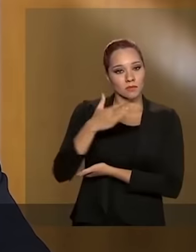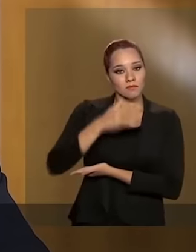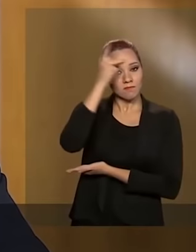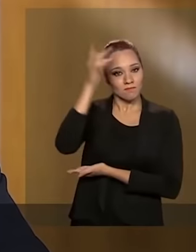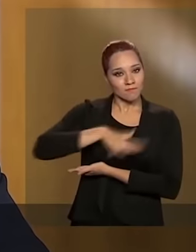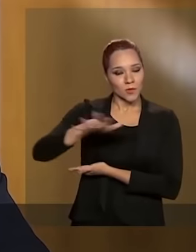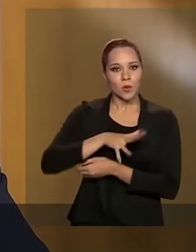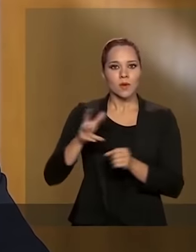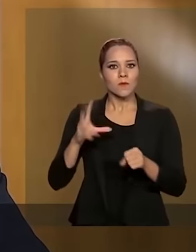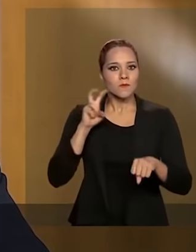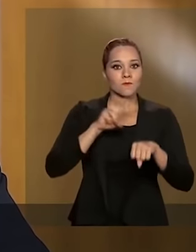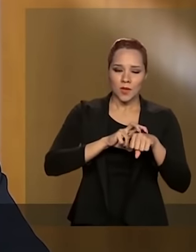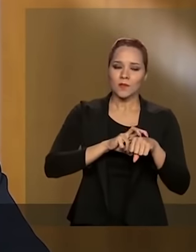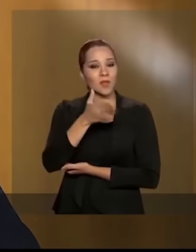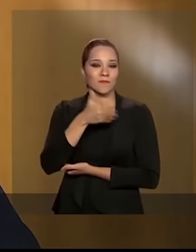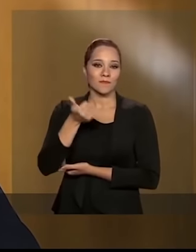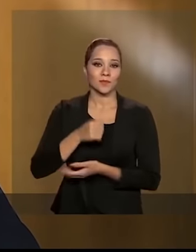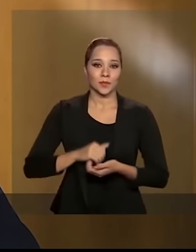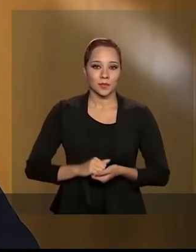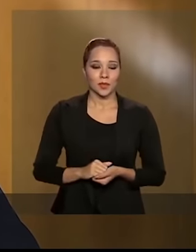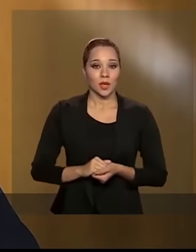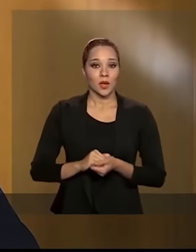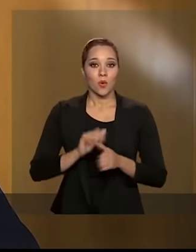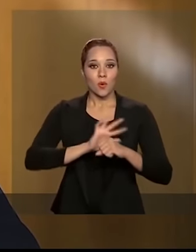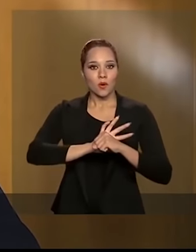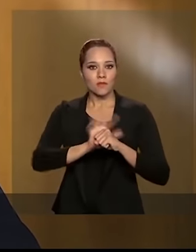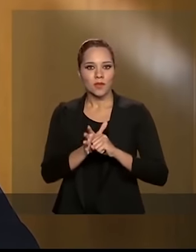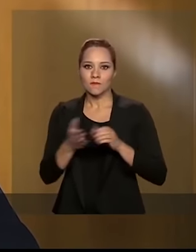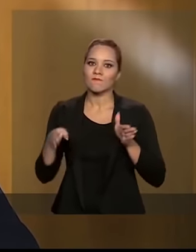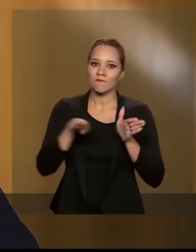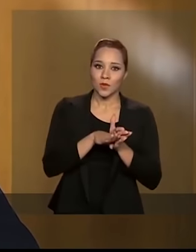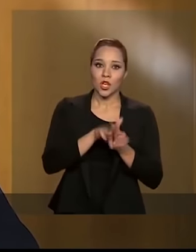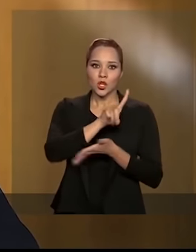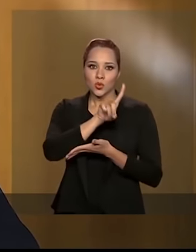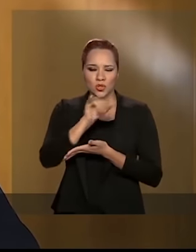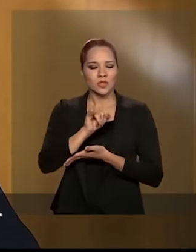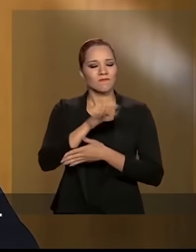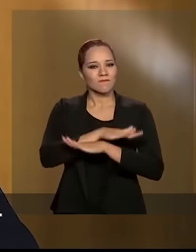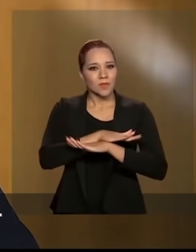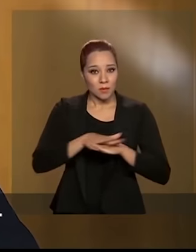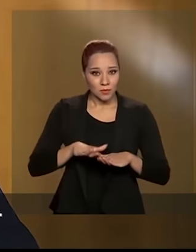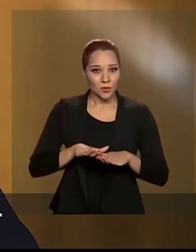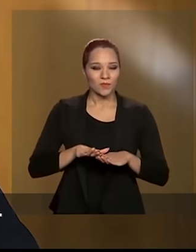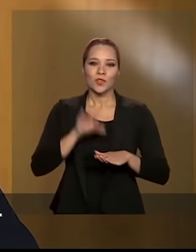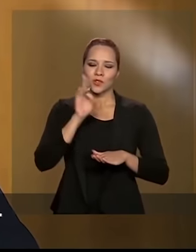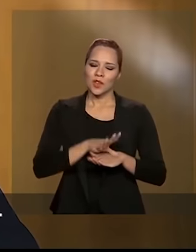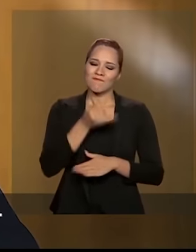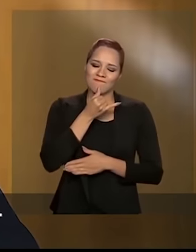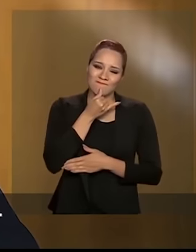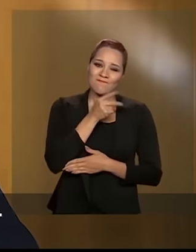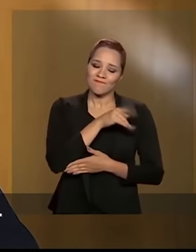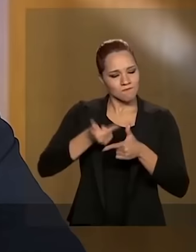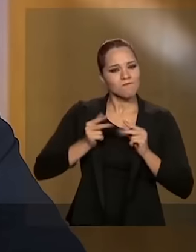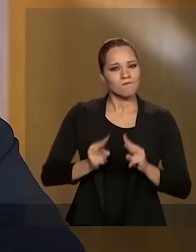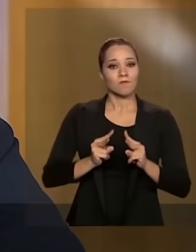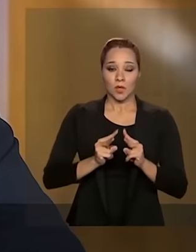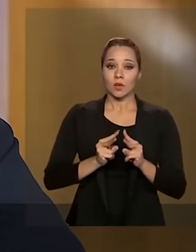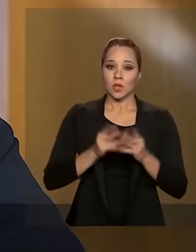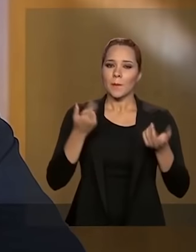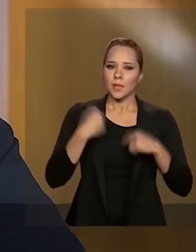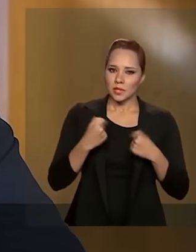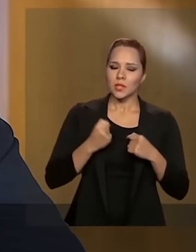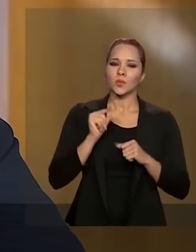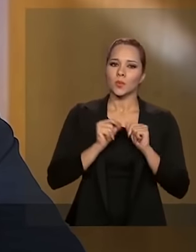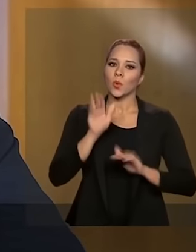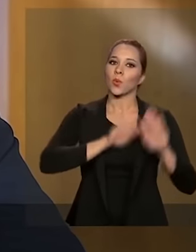refrizinho o vírus é uma realidade o coronavírus veio e um dia irá embora infelizmente teremos penas neste caminho